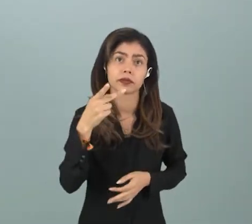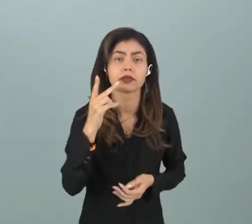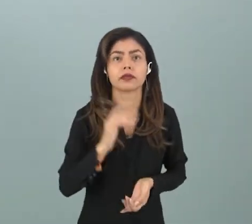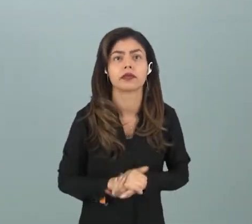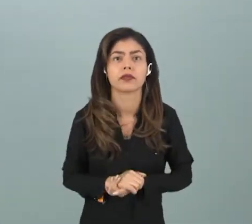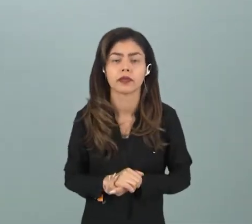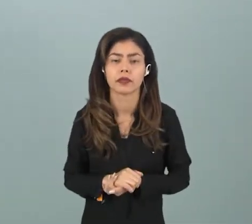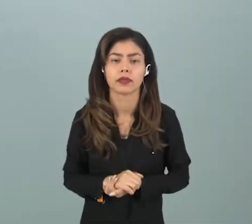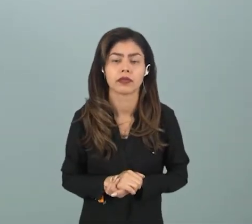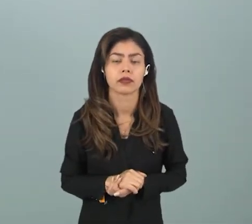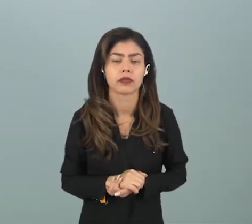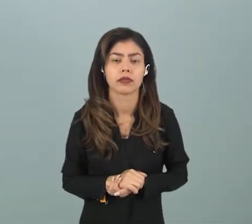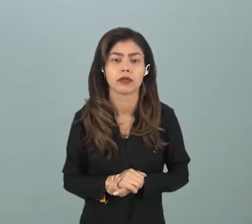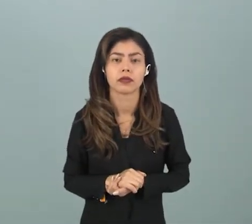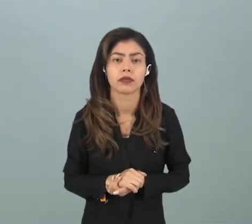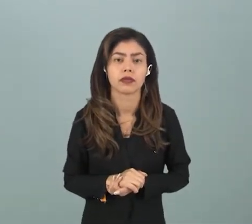falando.